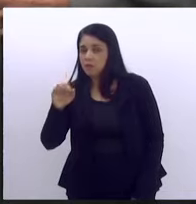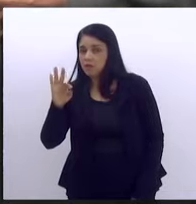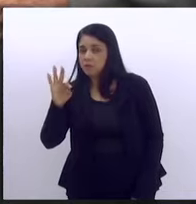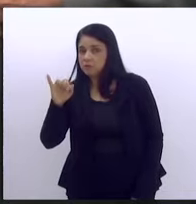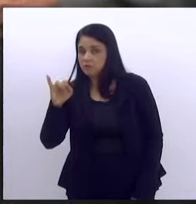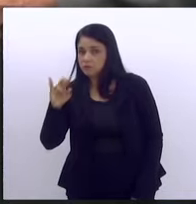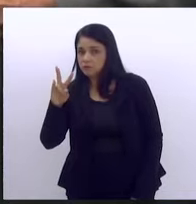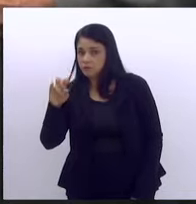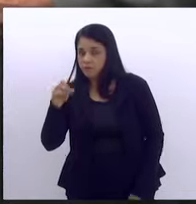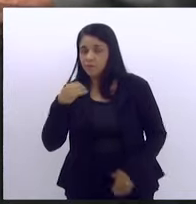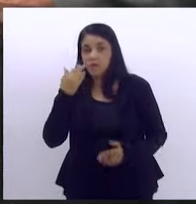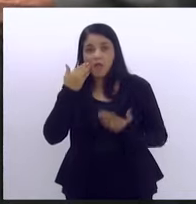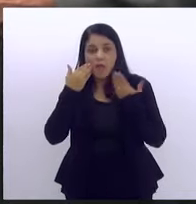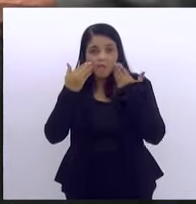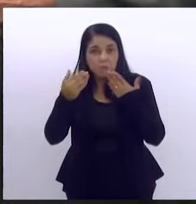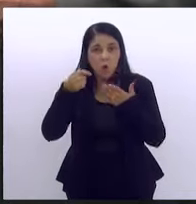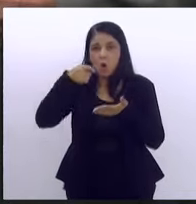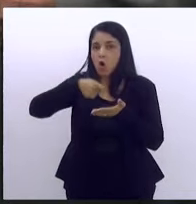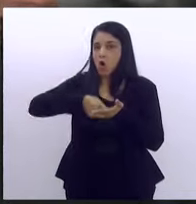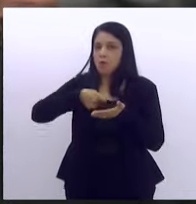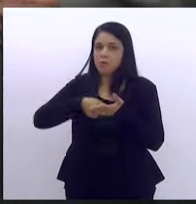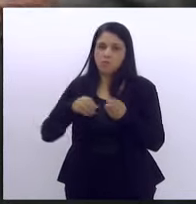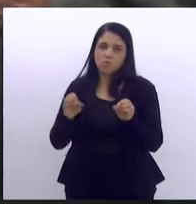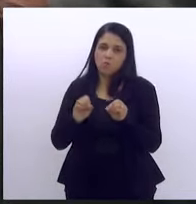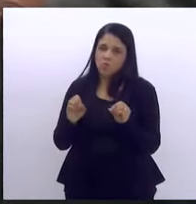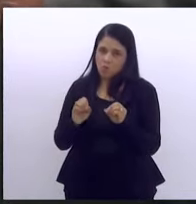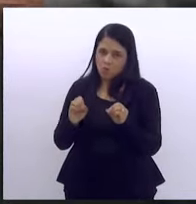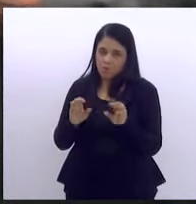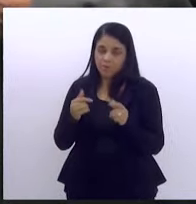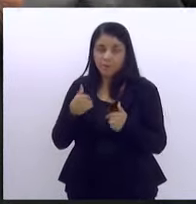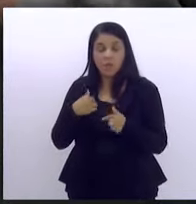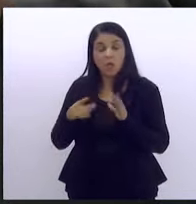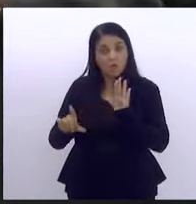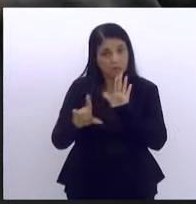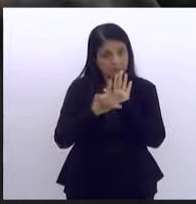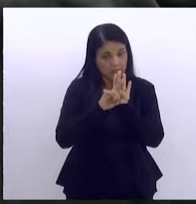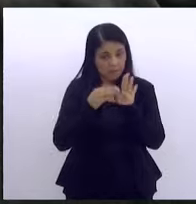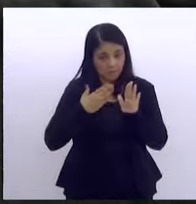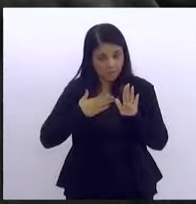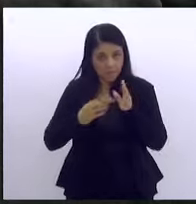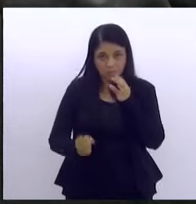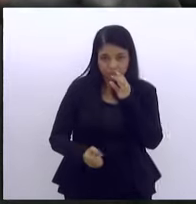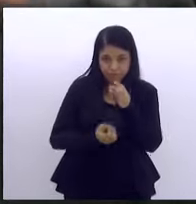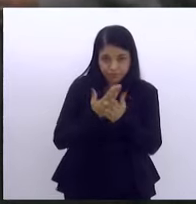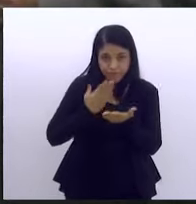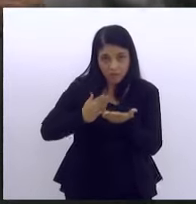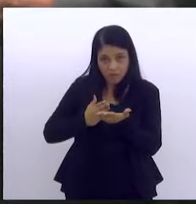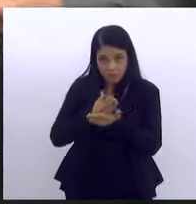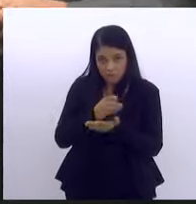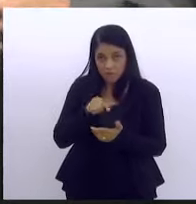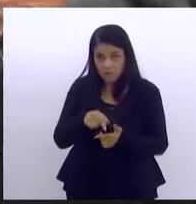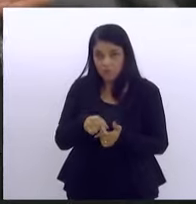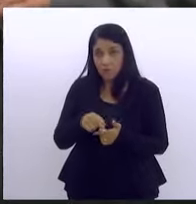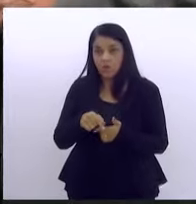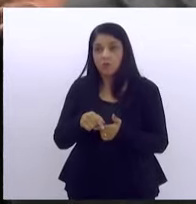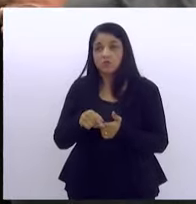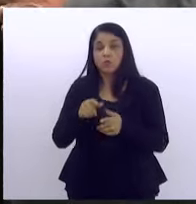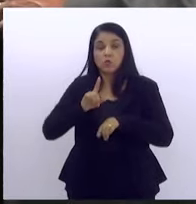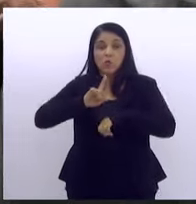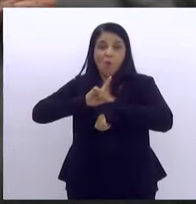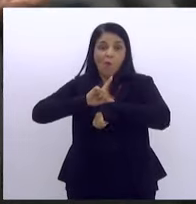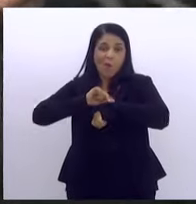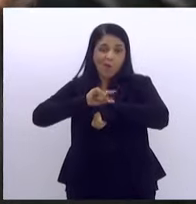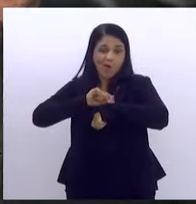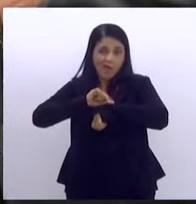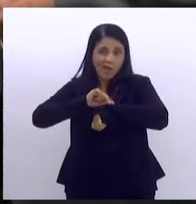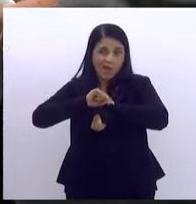Ela é apresentada, mas não é obrigatória. Eu apresentei uma lei que foi aprovada e está em vigor, que diz que, no horário dessa